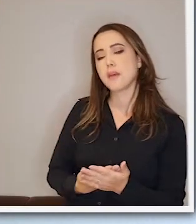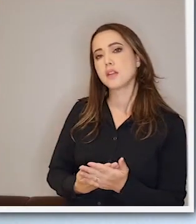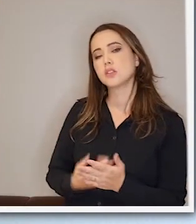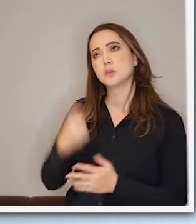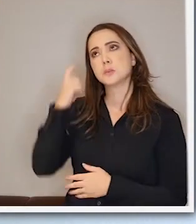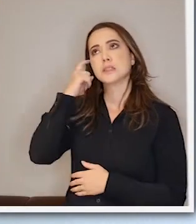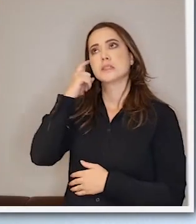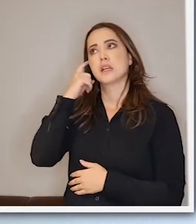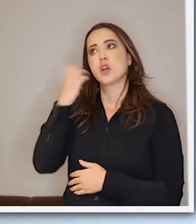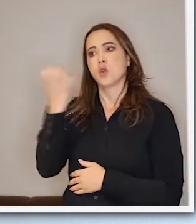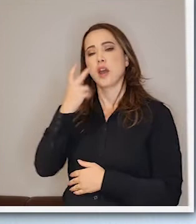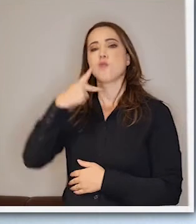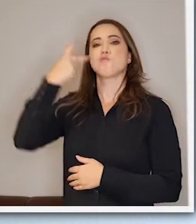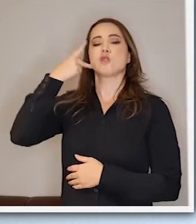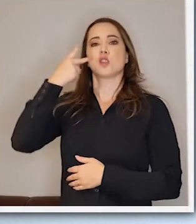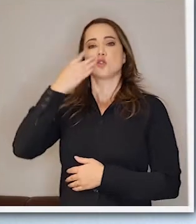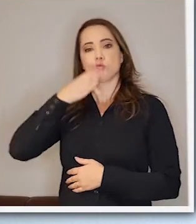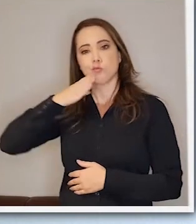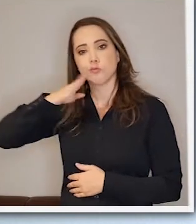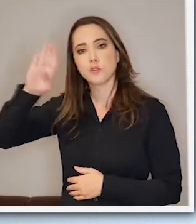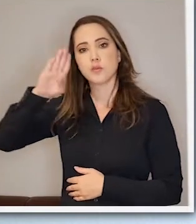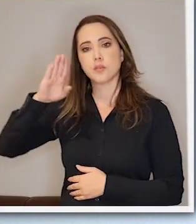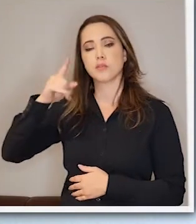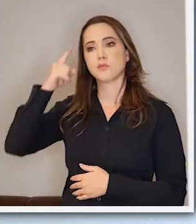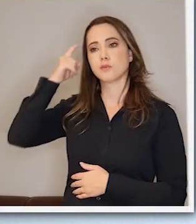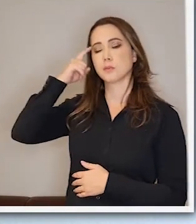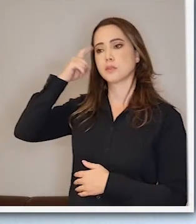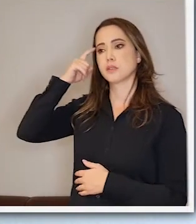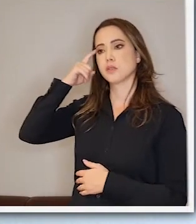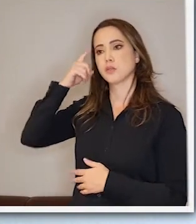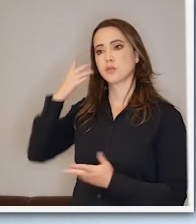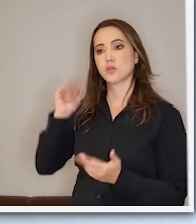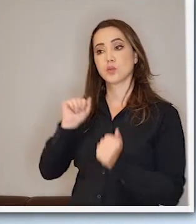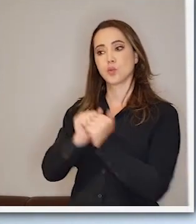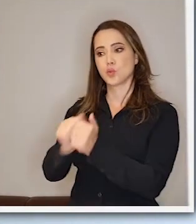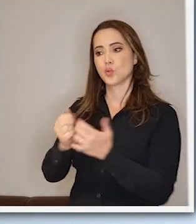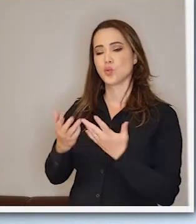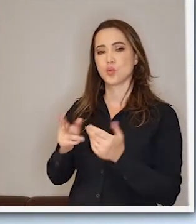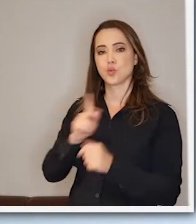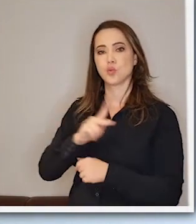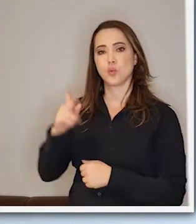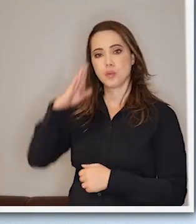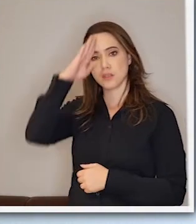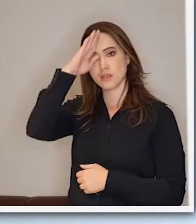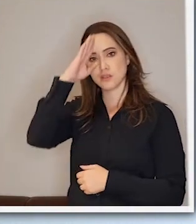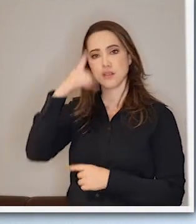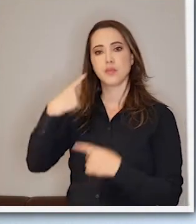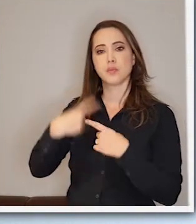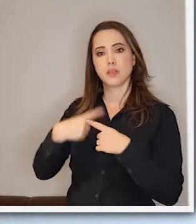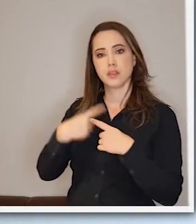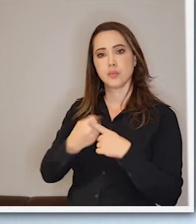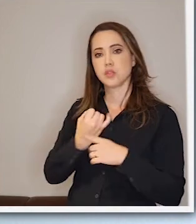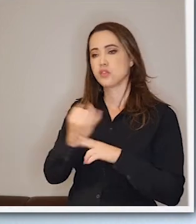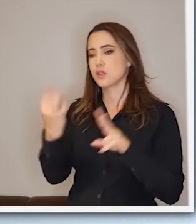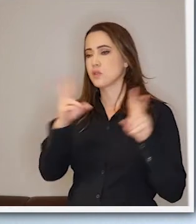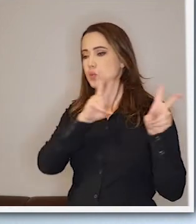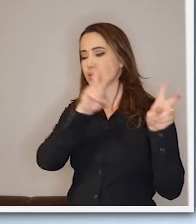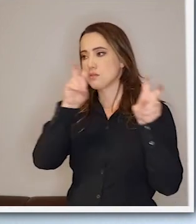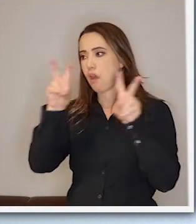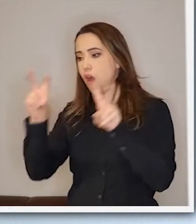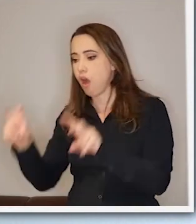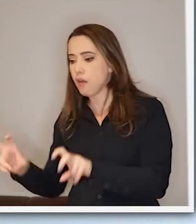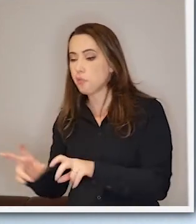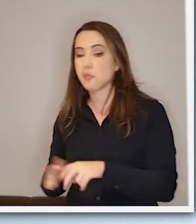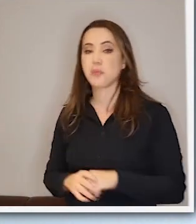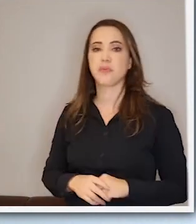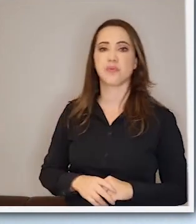professor, intérprete, chegar à política, claro que você viveu a política como presidente ali,